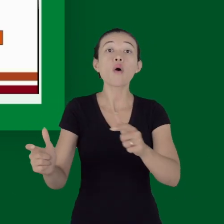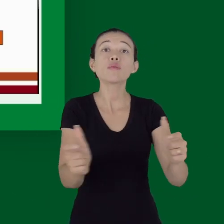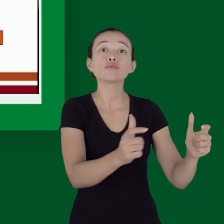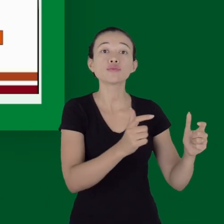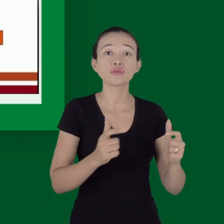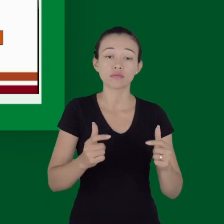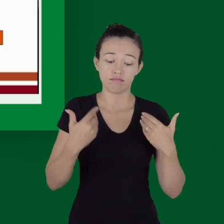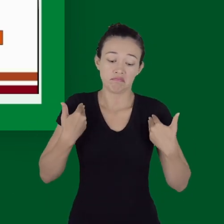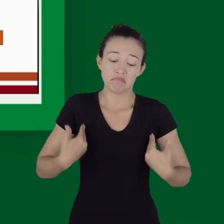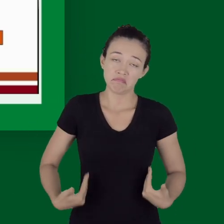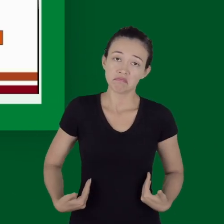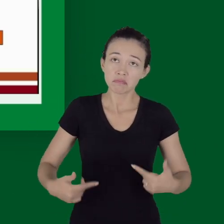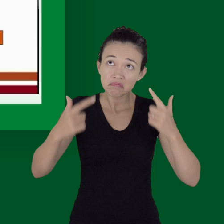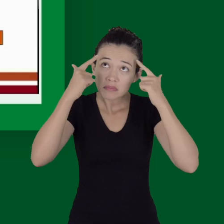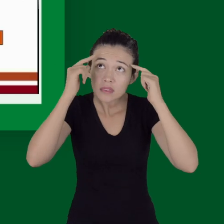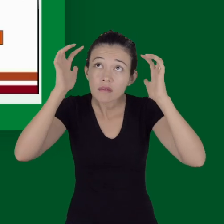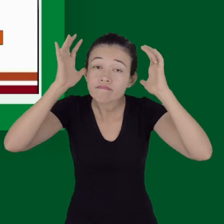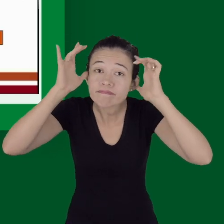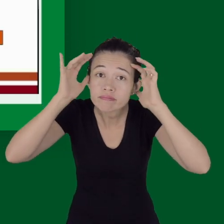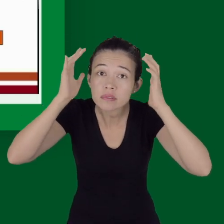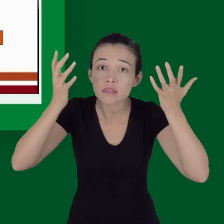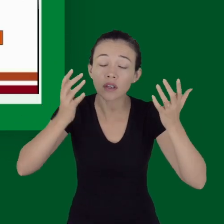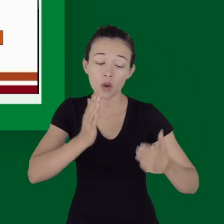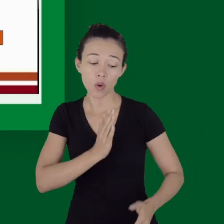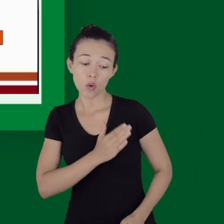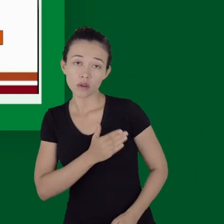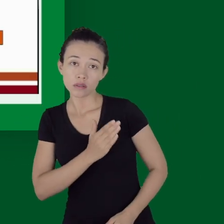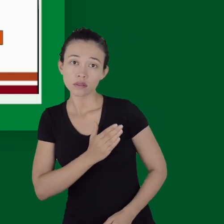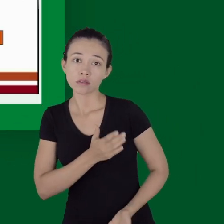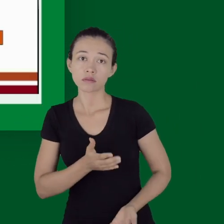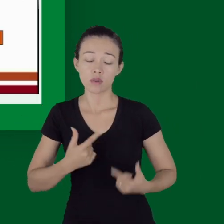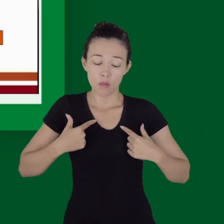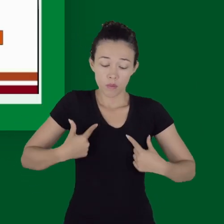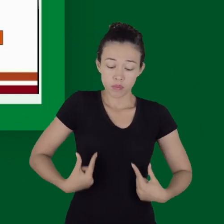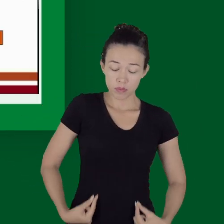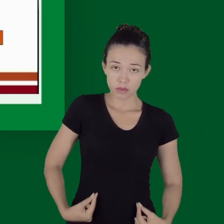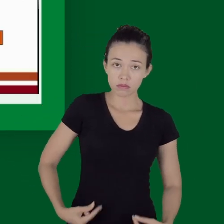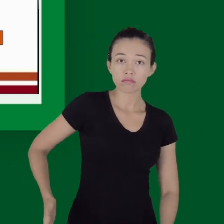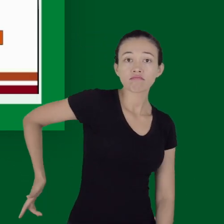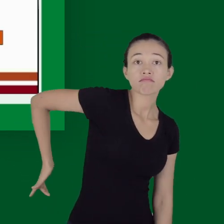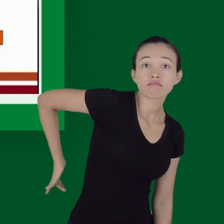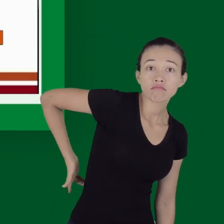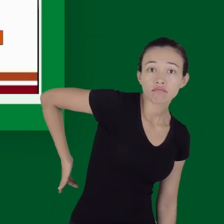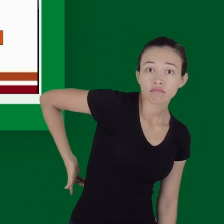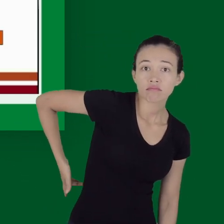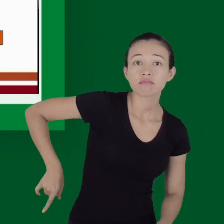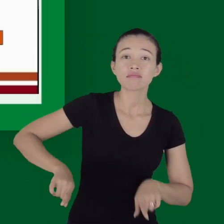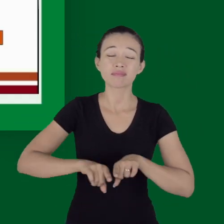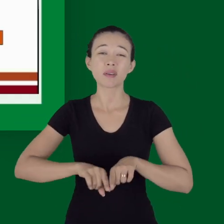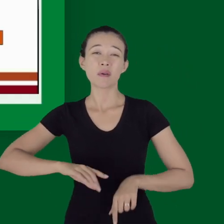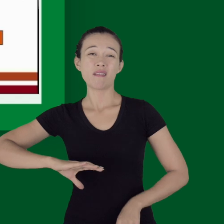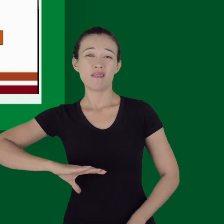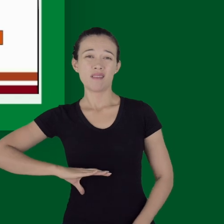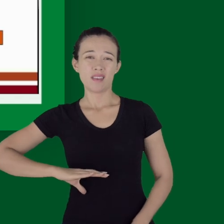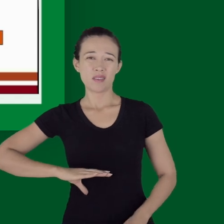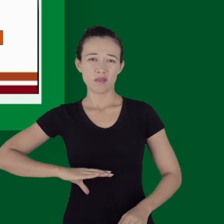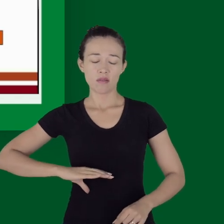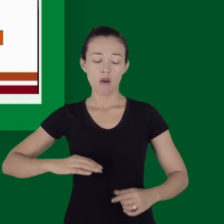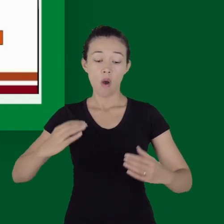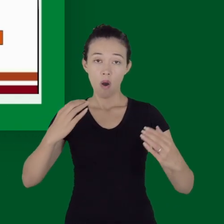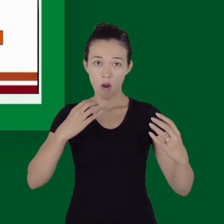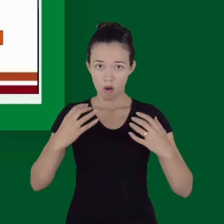né Eh no cérebro coração pulmão rim e fígado né ele vai eh afetar esses órgãos esse